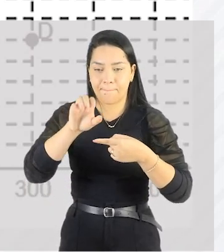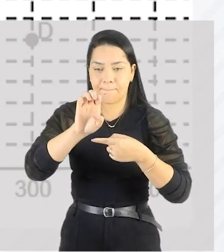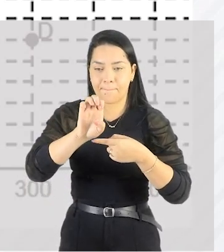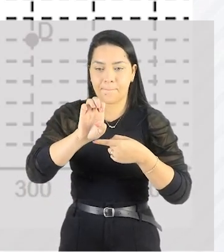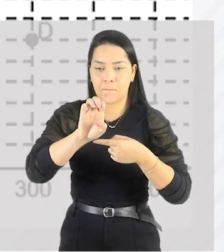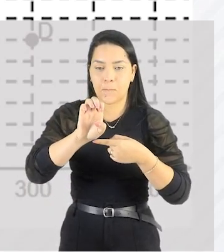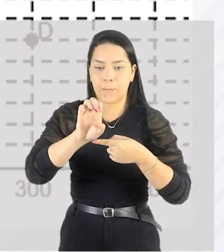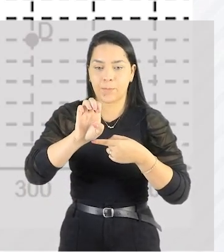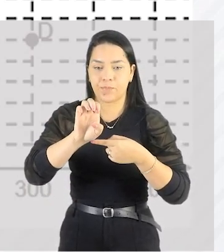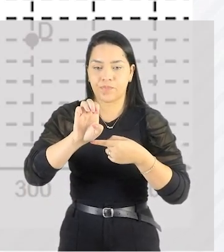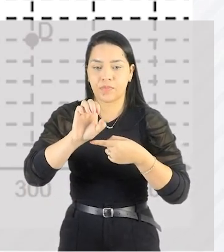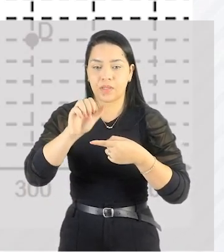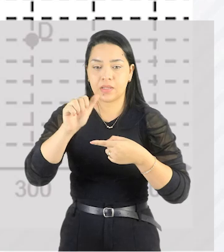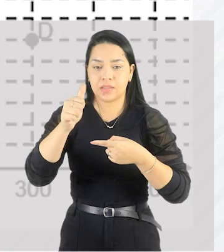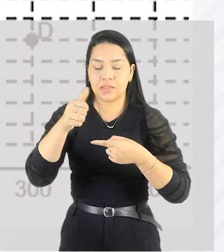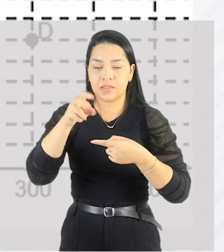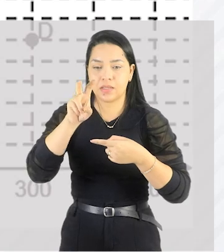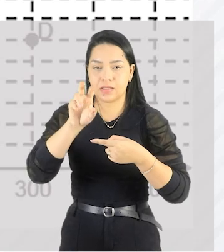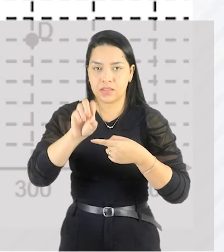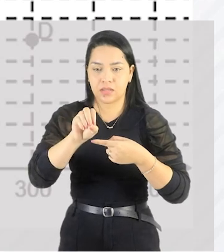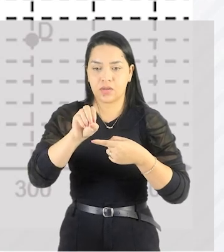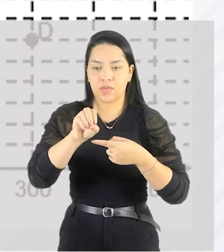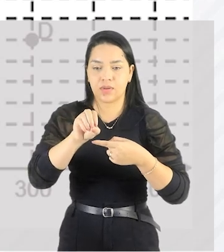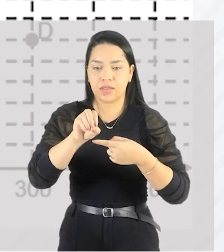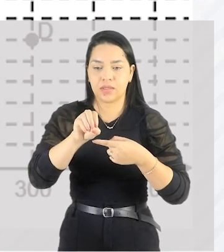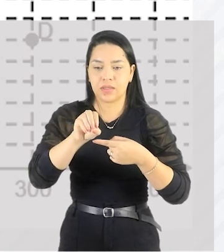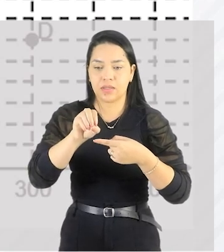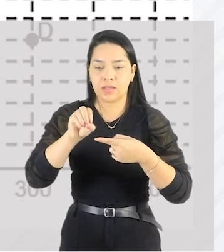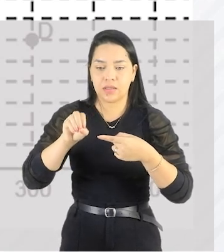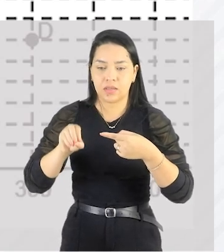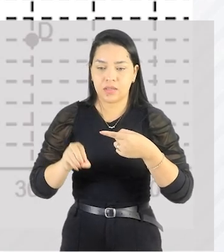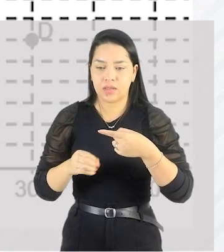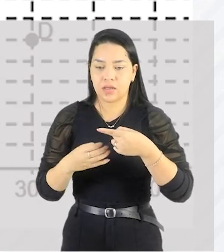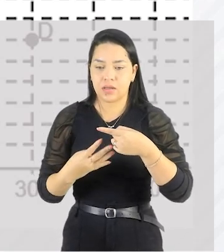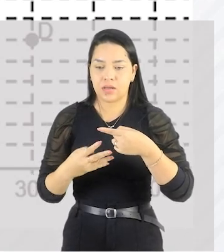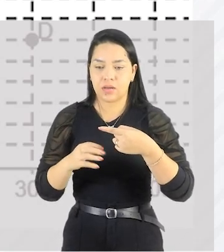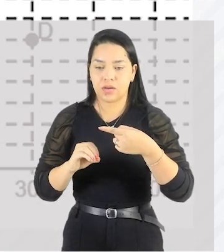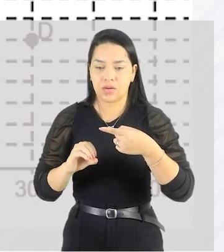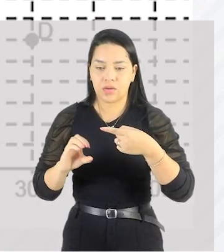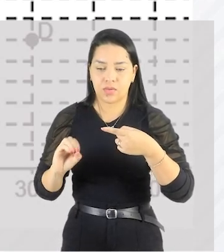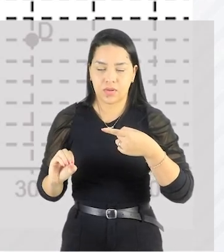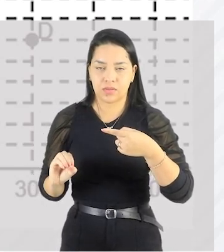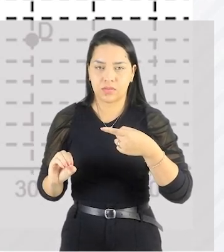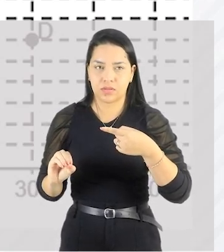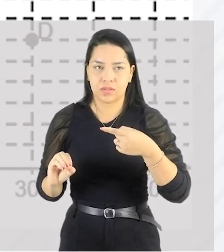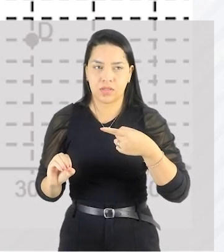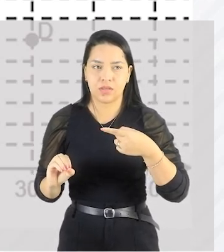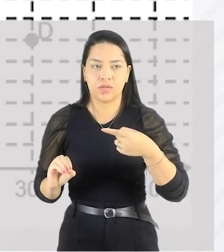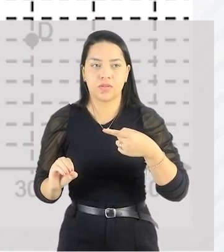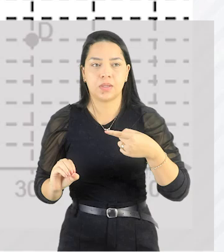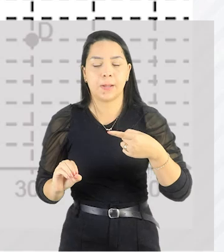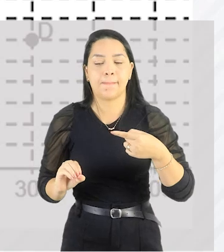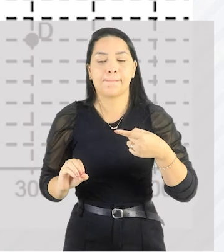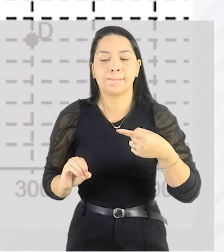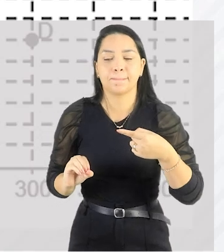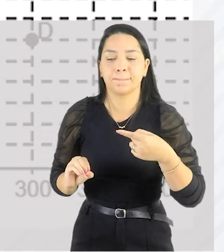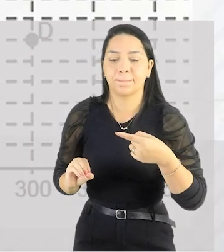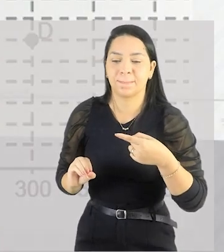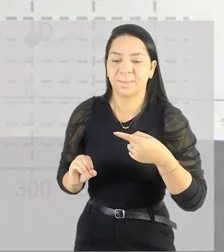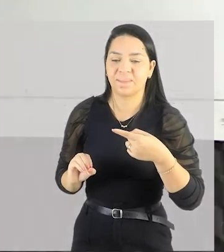C, beleza? E o C era quanto? 150. Então, C 150, então para ele aqui também será igual